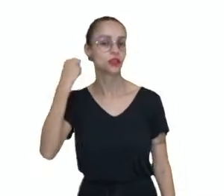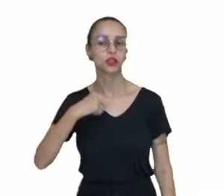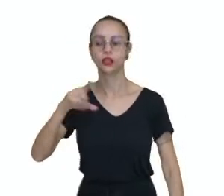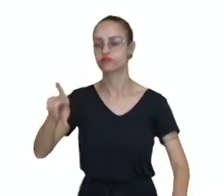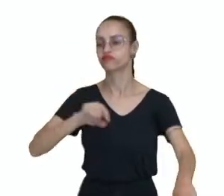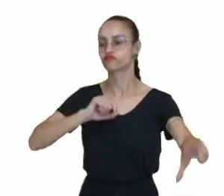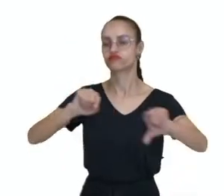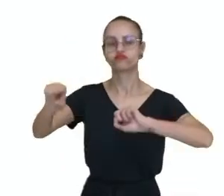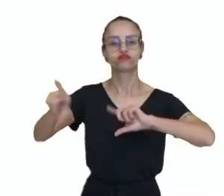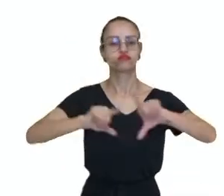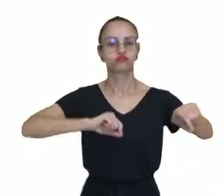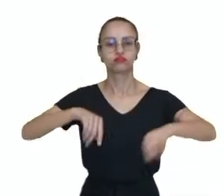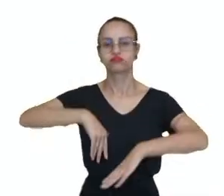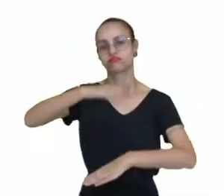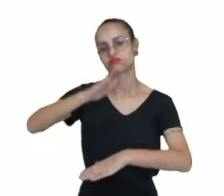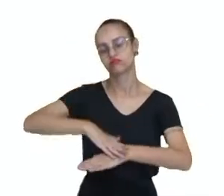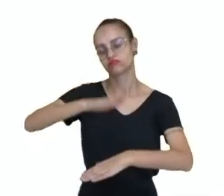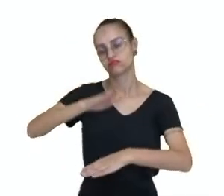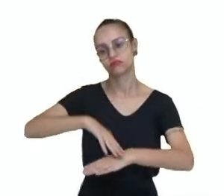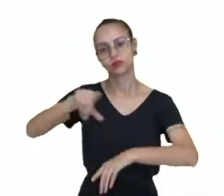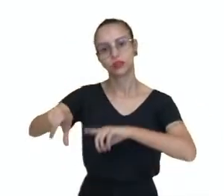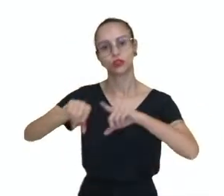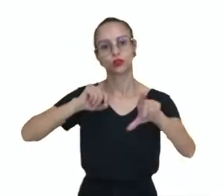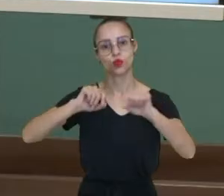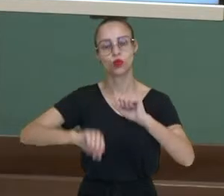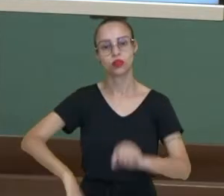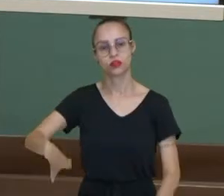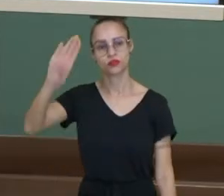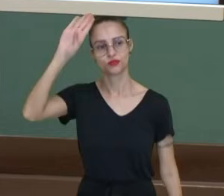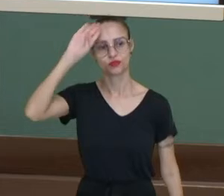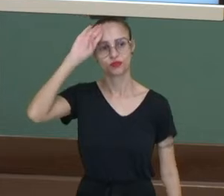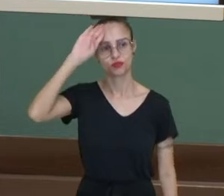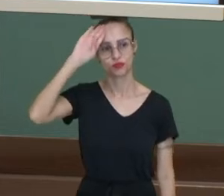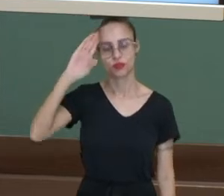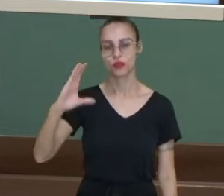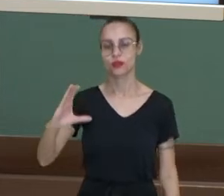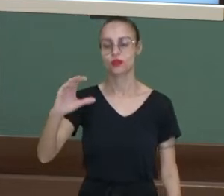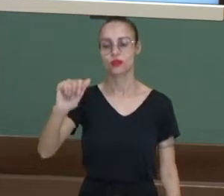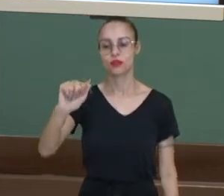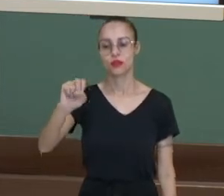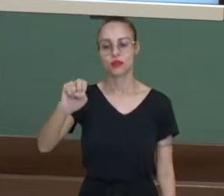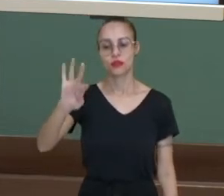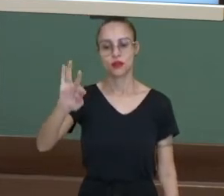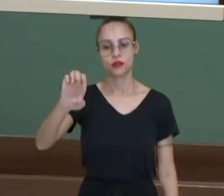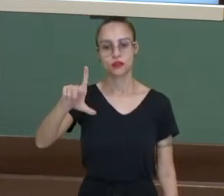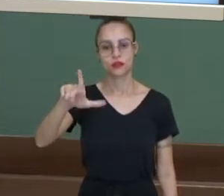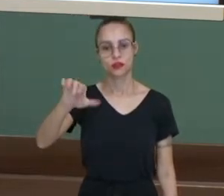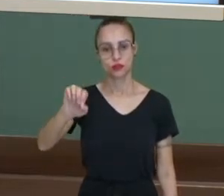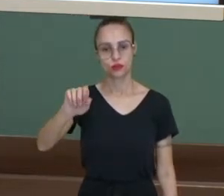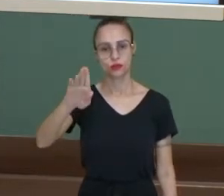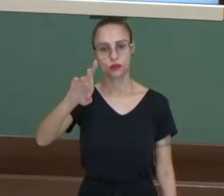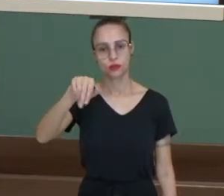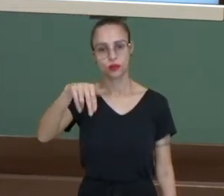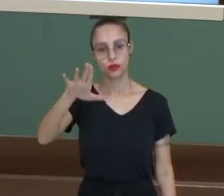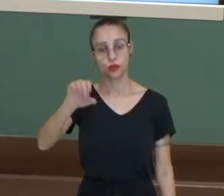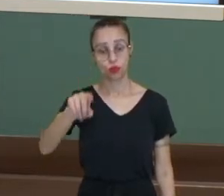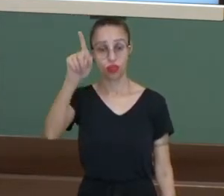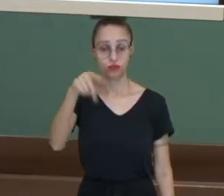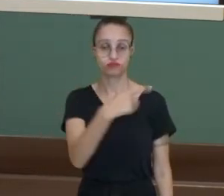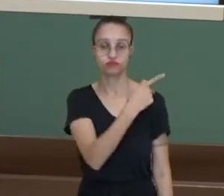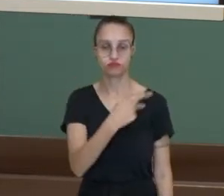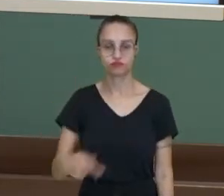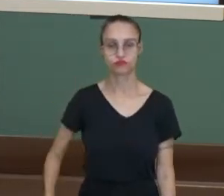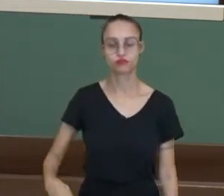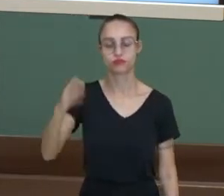colégio eleitoral, escolheu o general Humberto de Alencar Castelo Branco como presidente do Brasil. E aqui